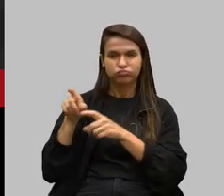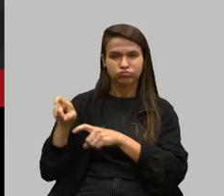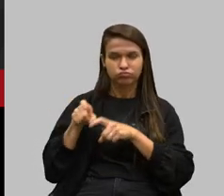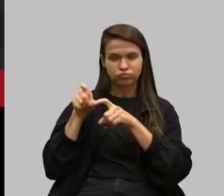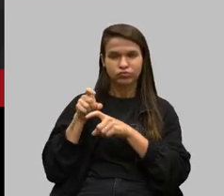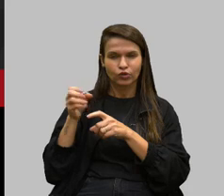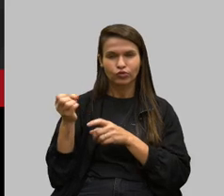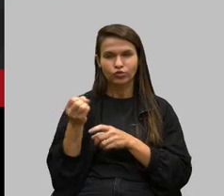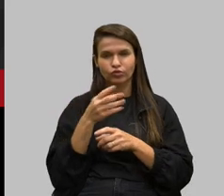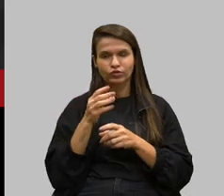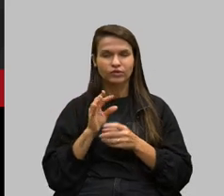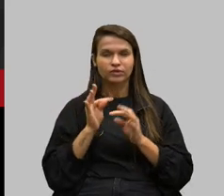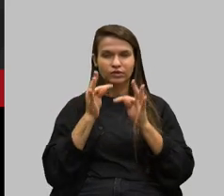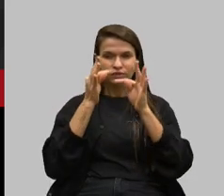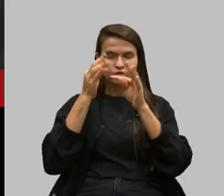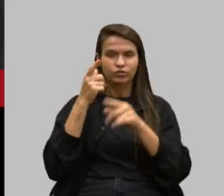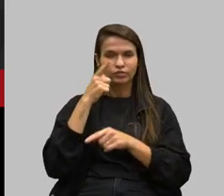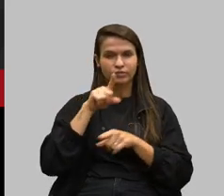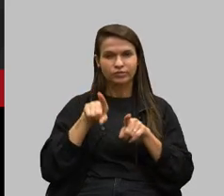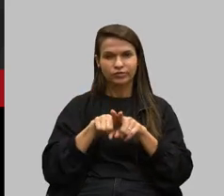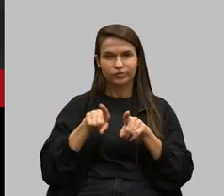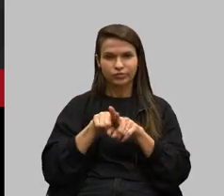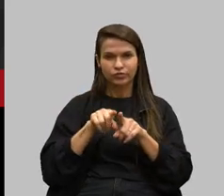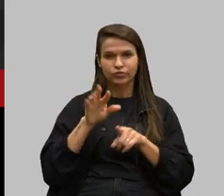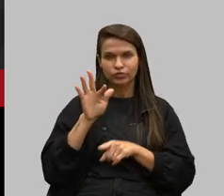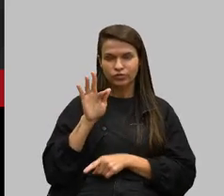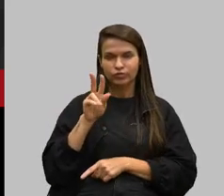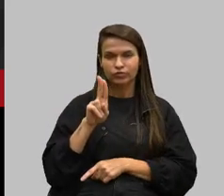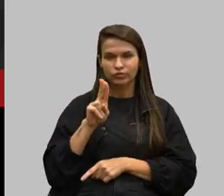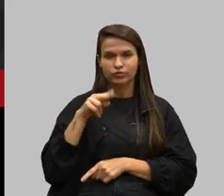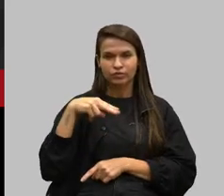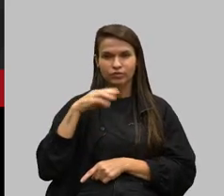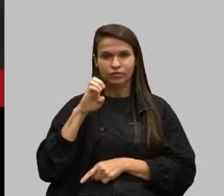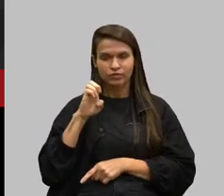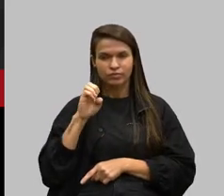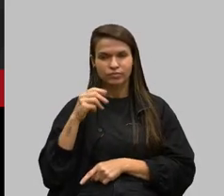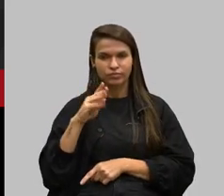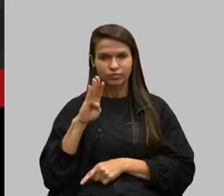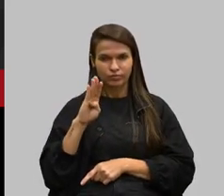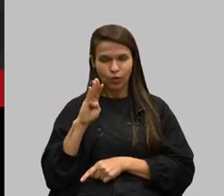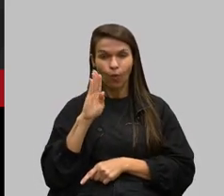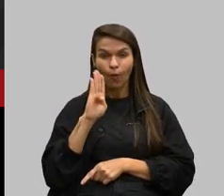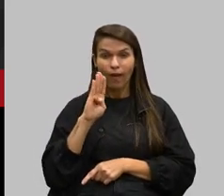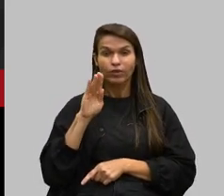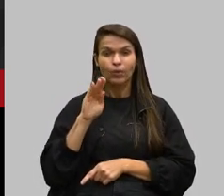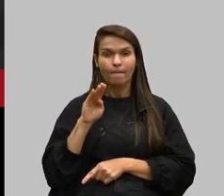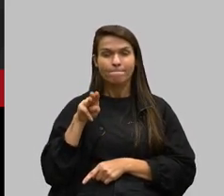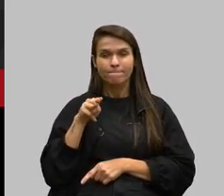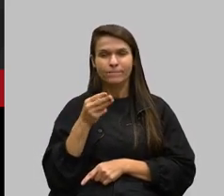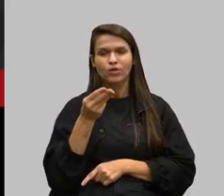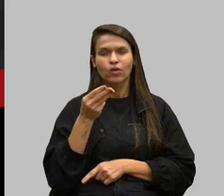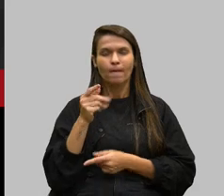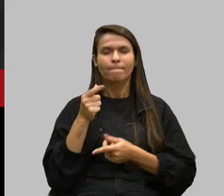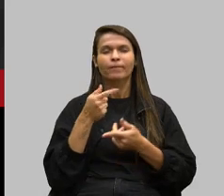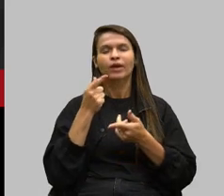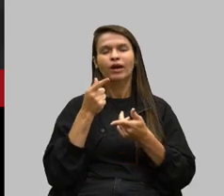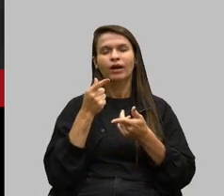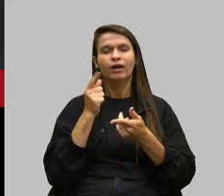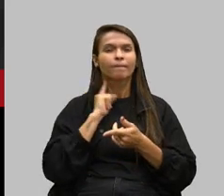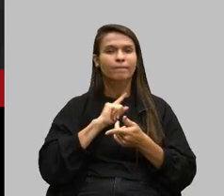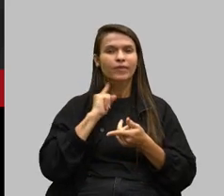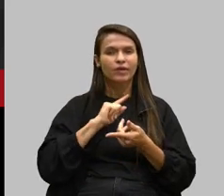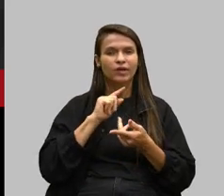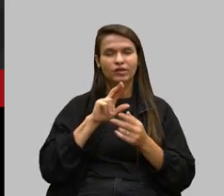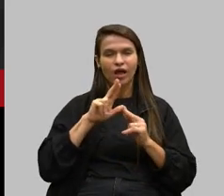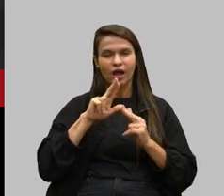tecnológica conseguimos também com o fune 4 milhões para Minas reciclando e 2 milhões para